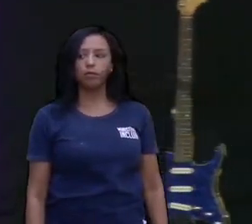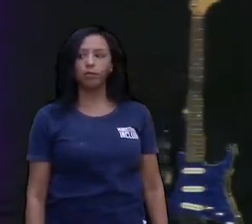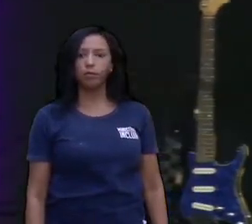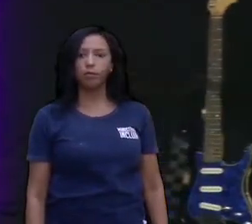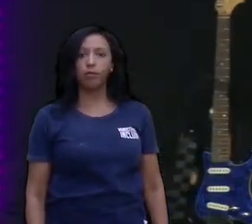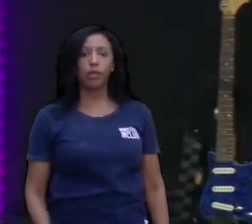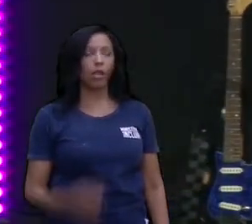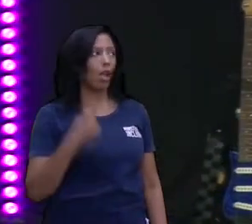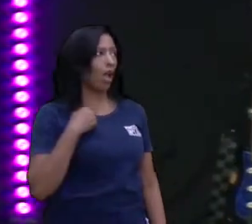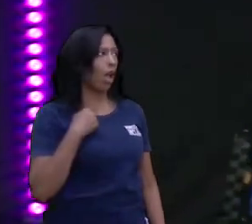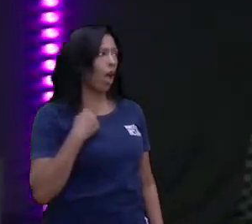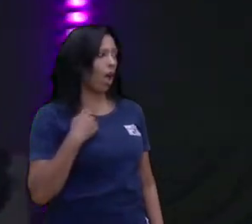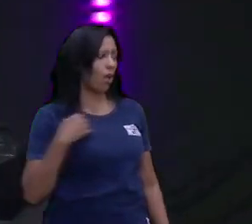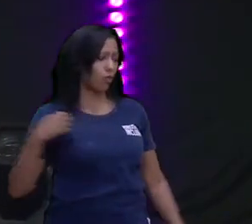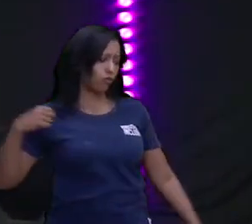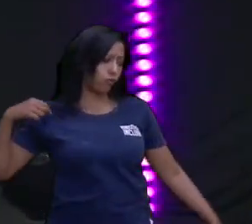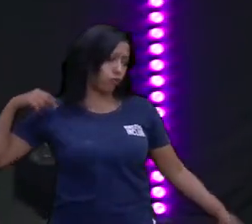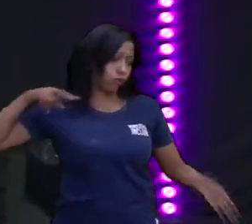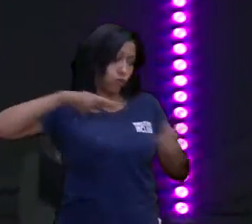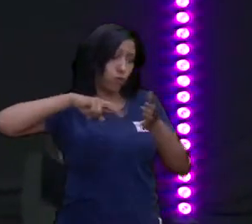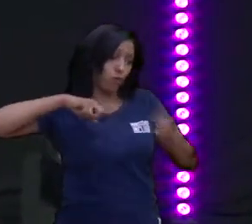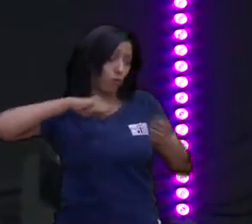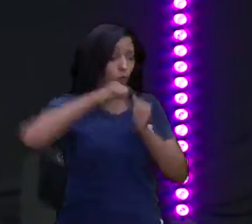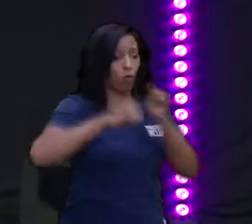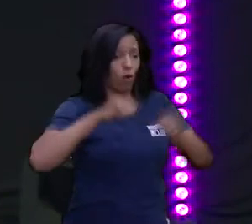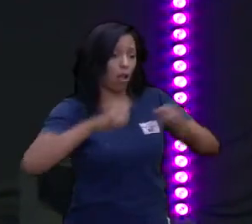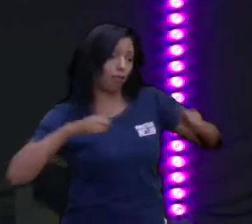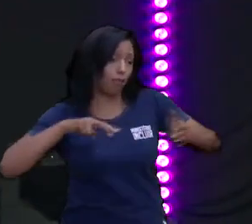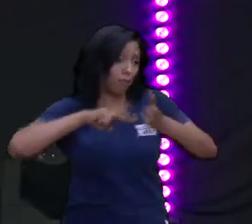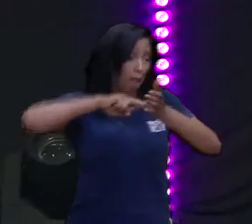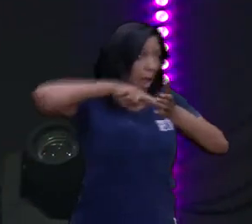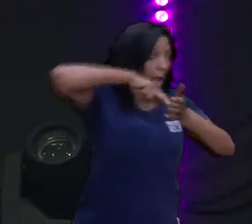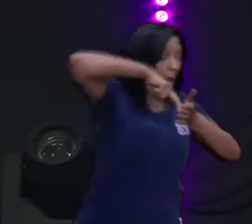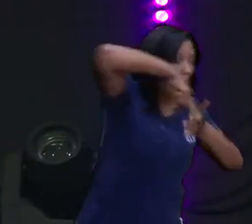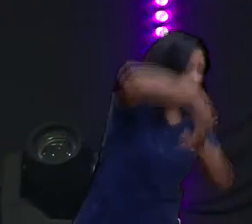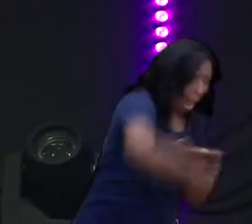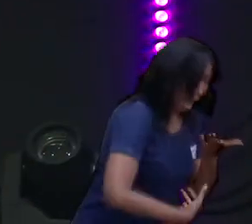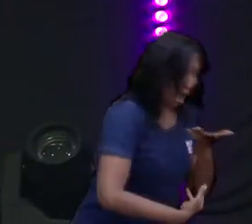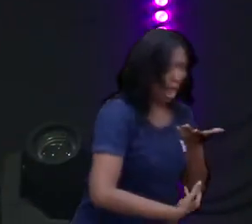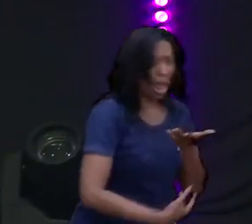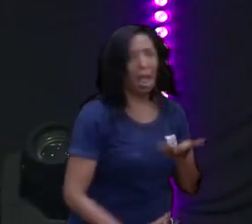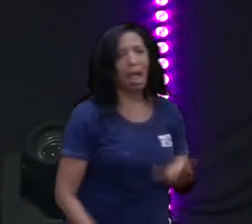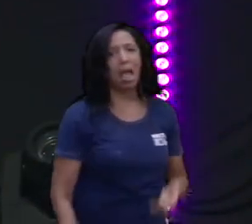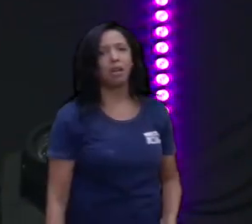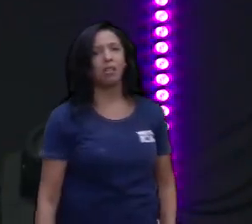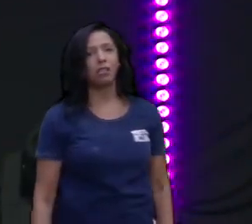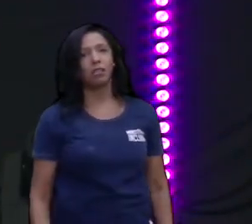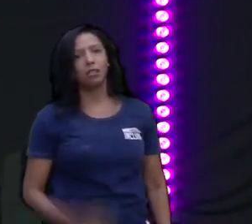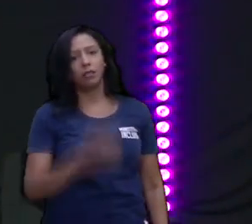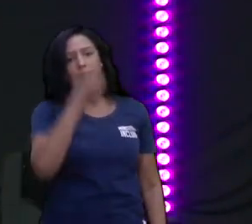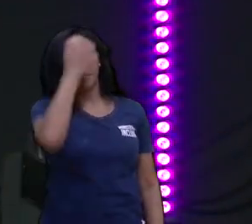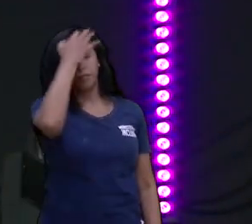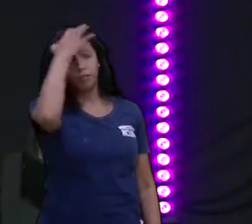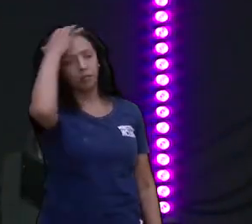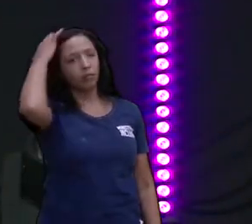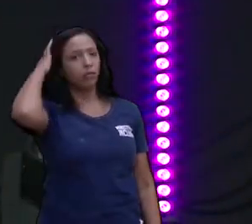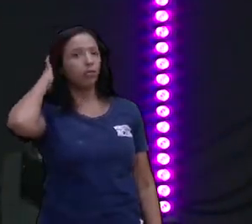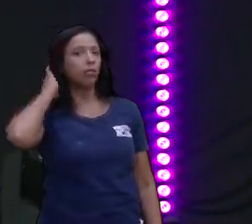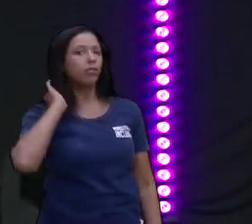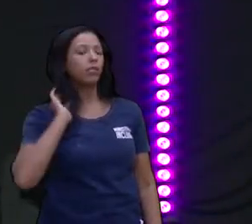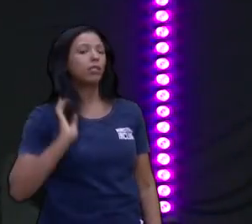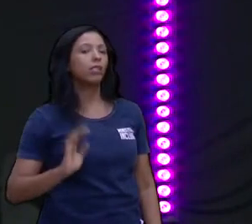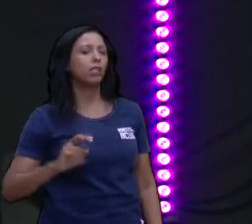e eu bati no chão a partir do chão que nem um siri na lata e bate